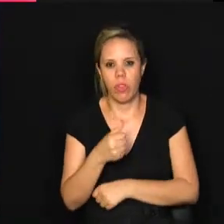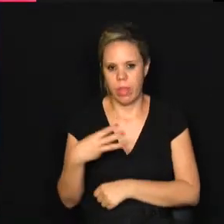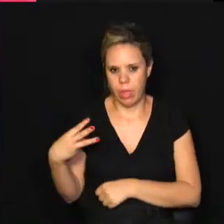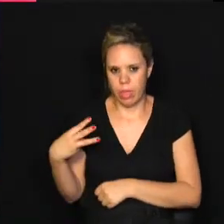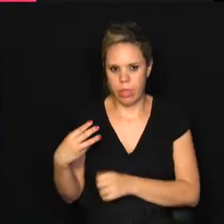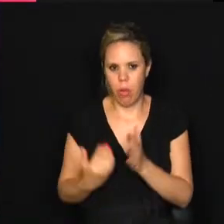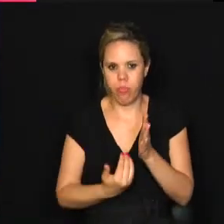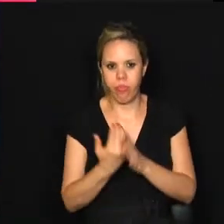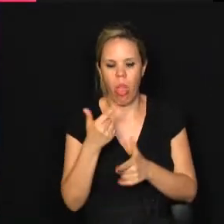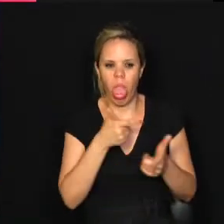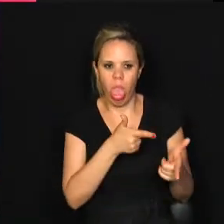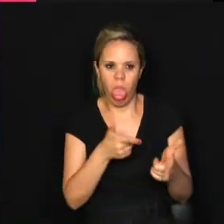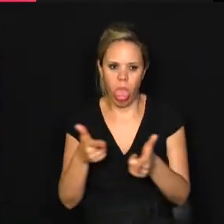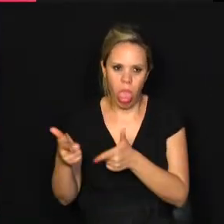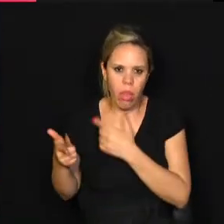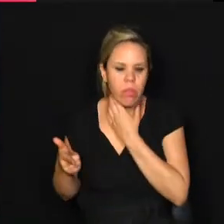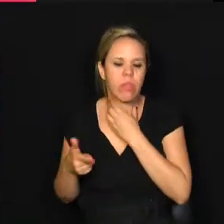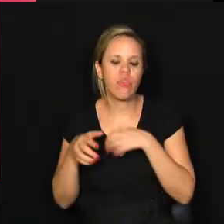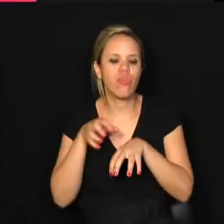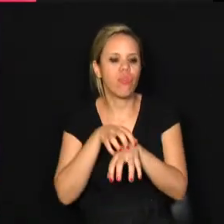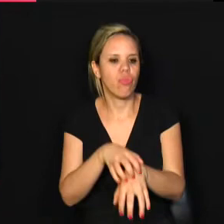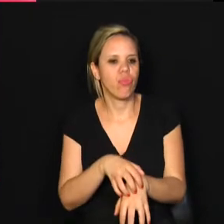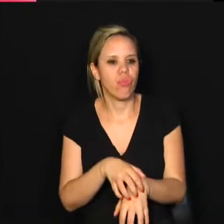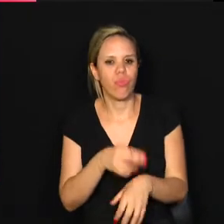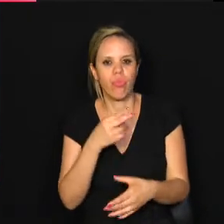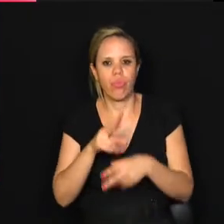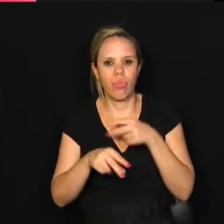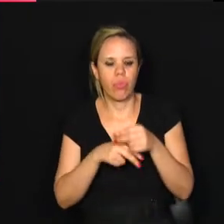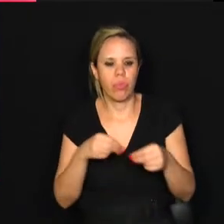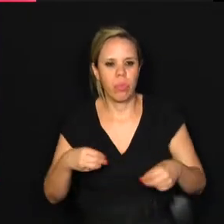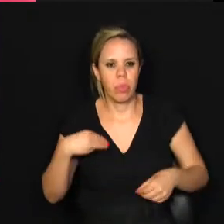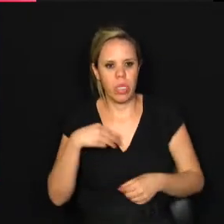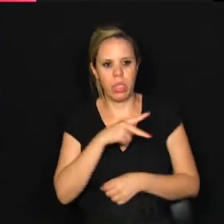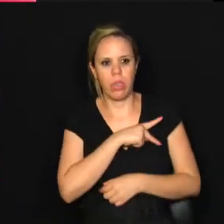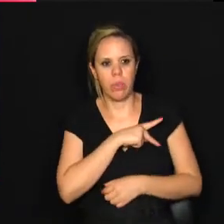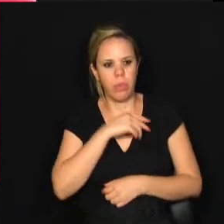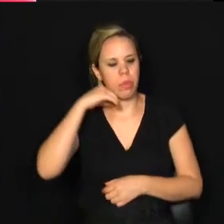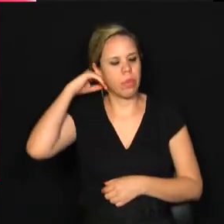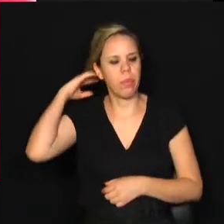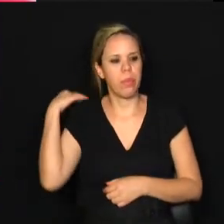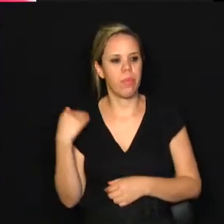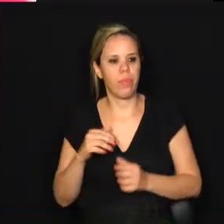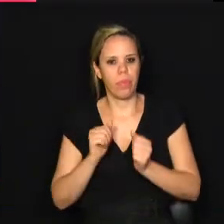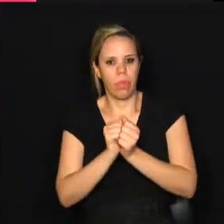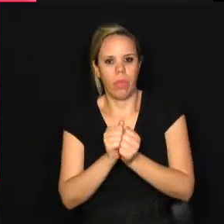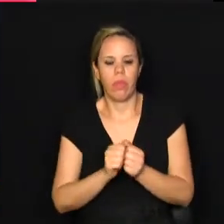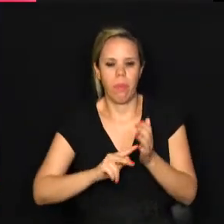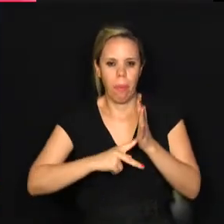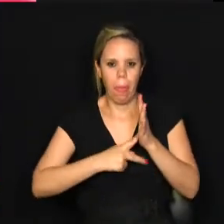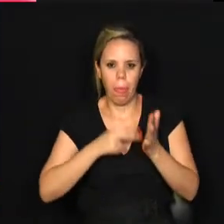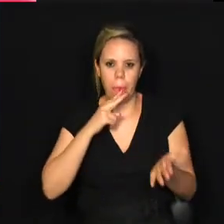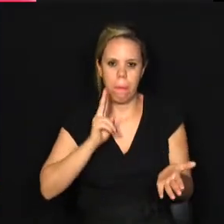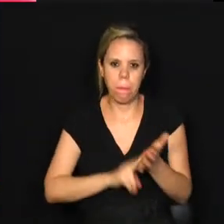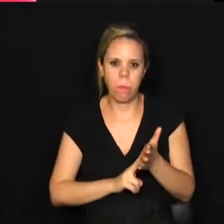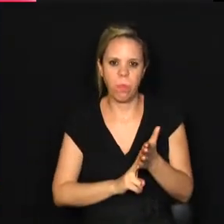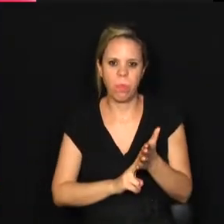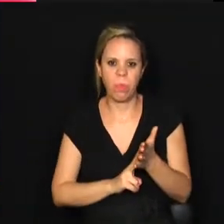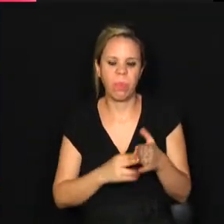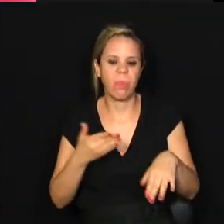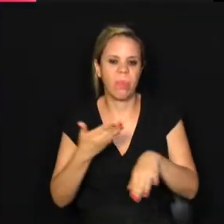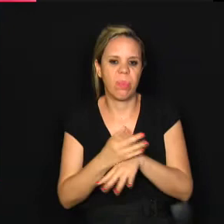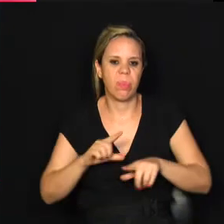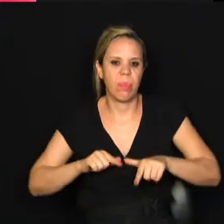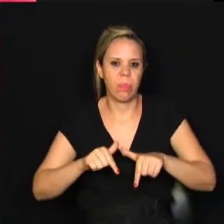de assalto à viatura de encomendas, o Ministério Público, e junto com o Sindicato dos Correios, entrou com uma